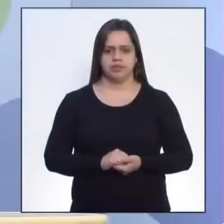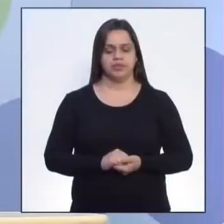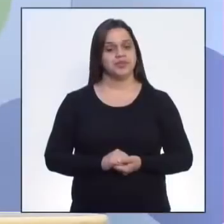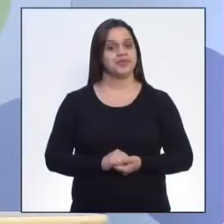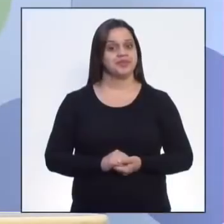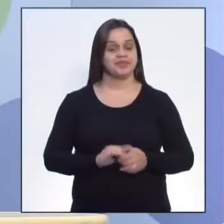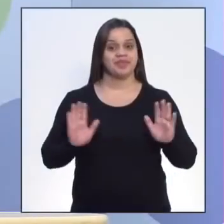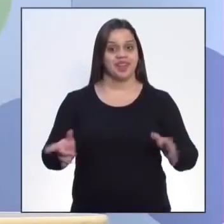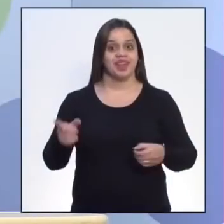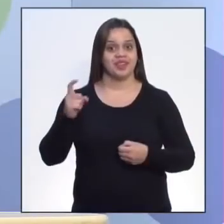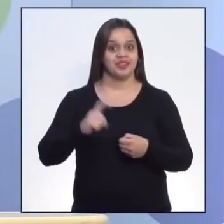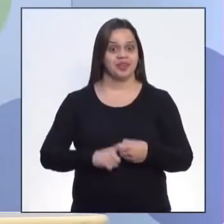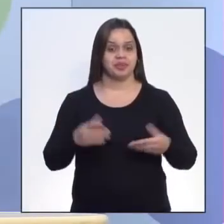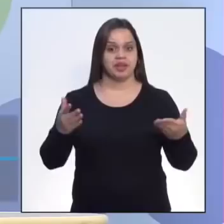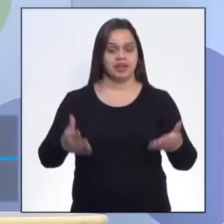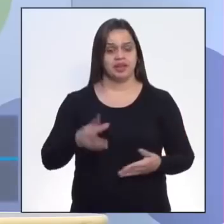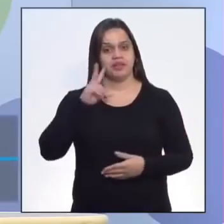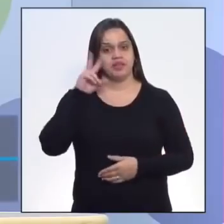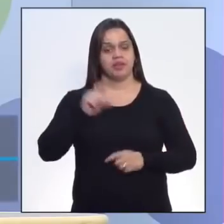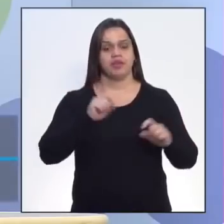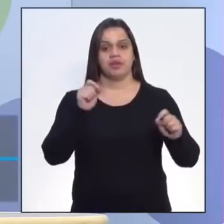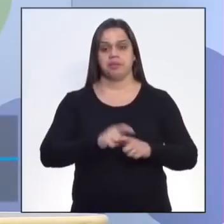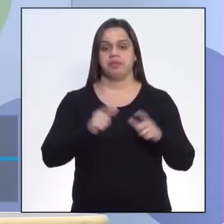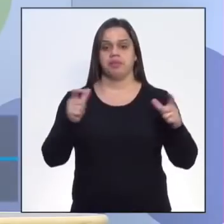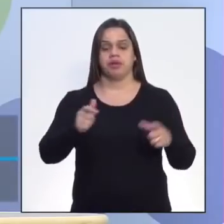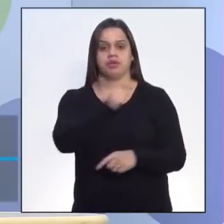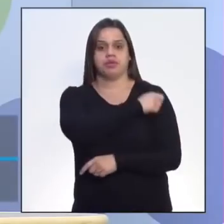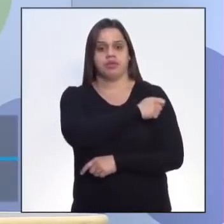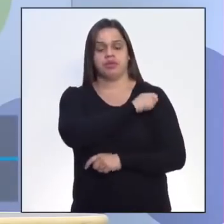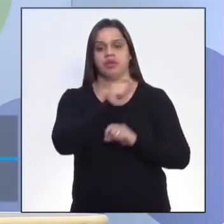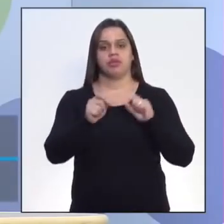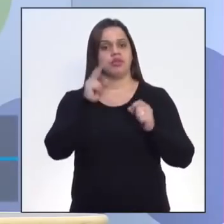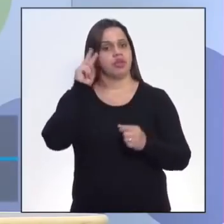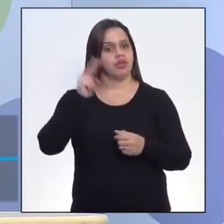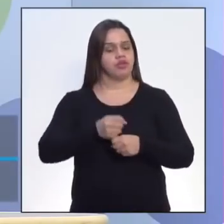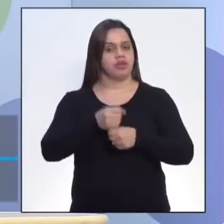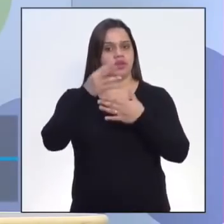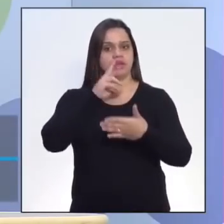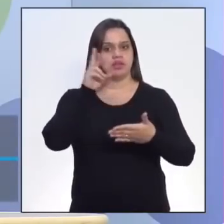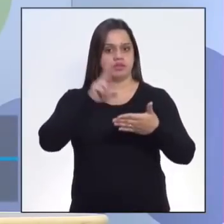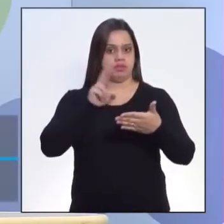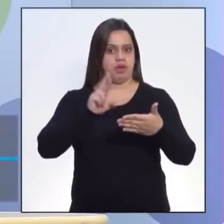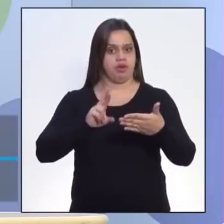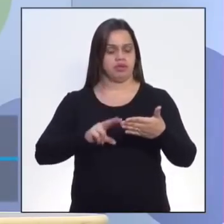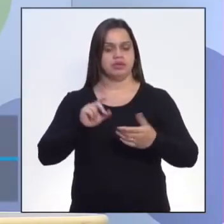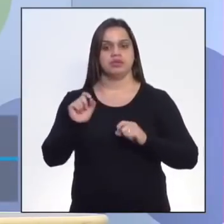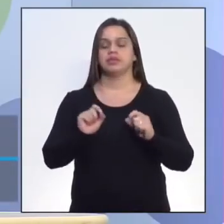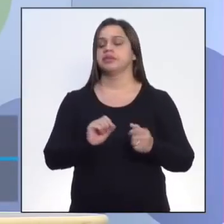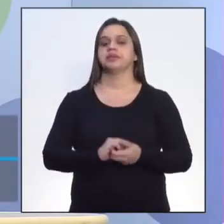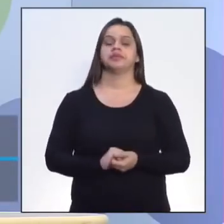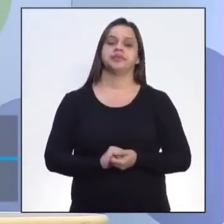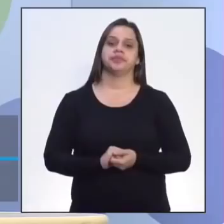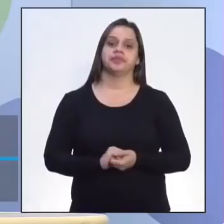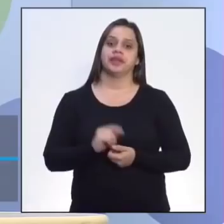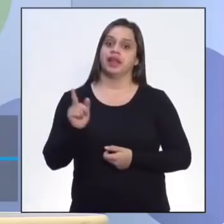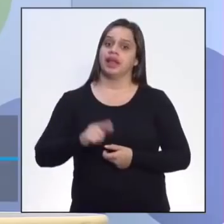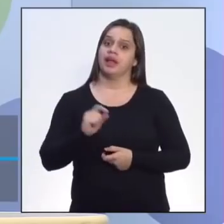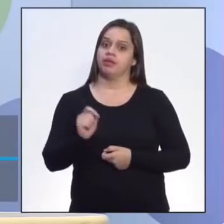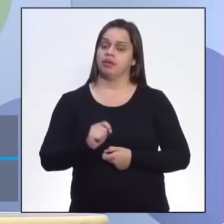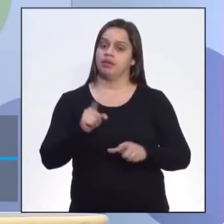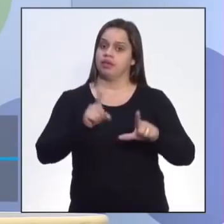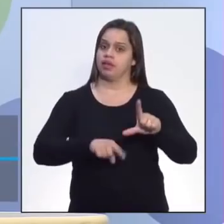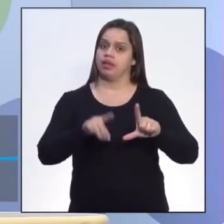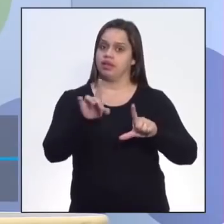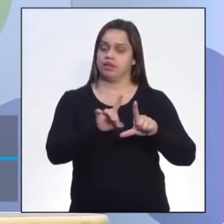Retornamos aqui, né? Olha, a maioria que eu pude localizar aqui como resposta, Lê, foi a alternativa D.